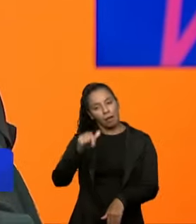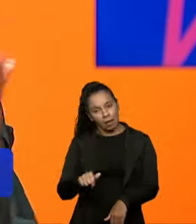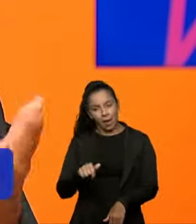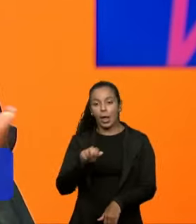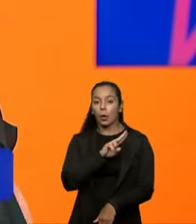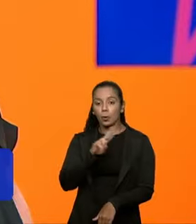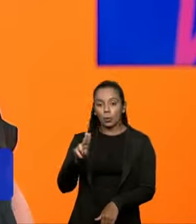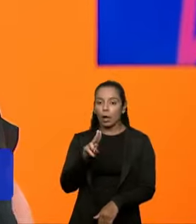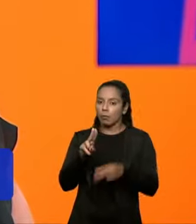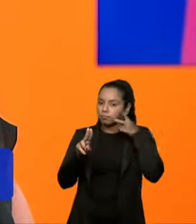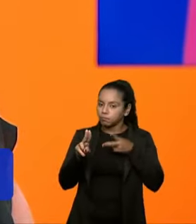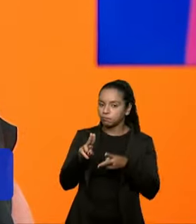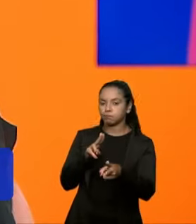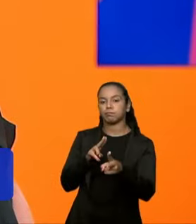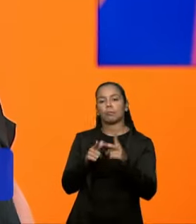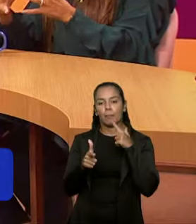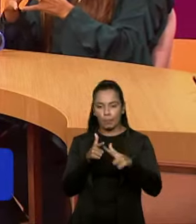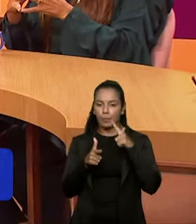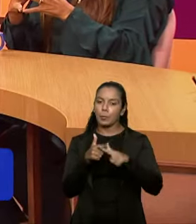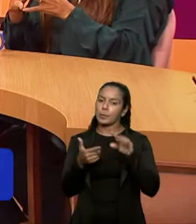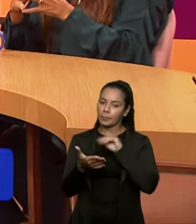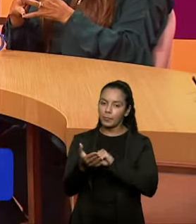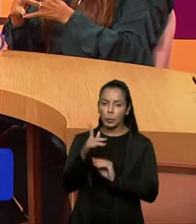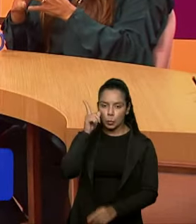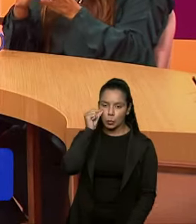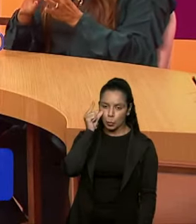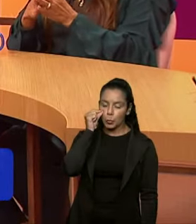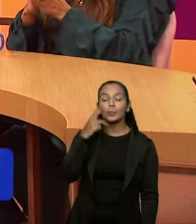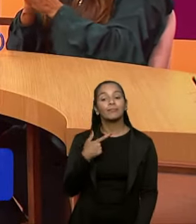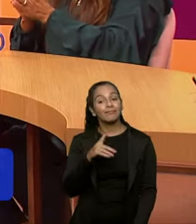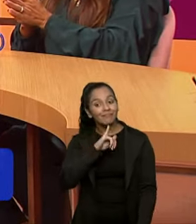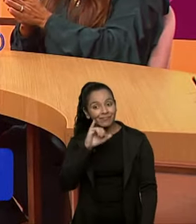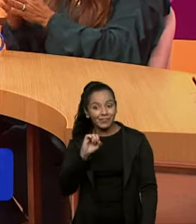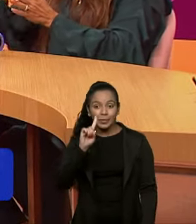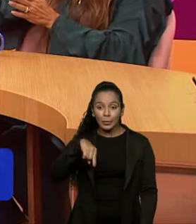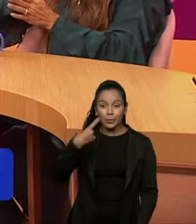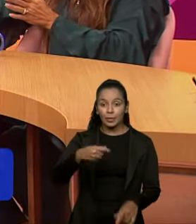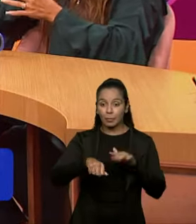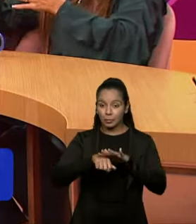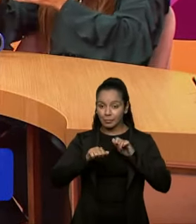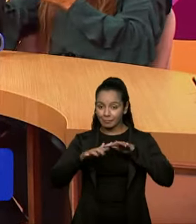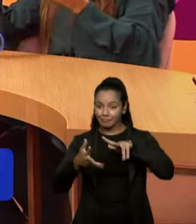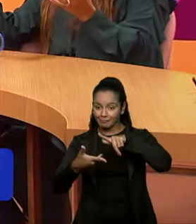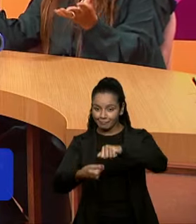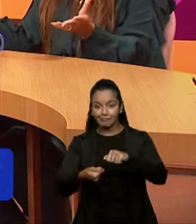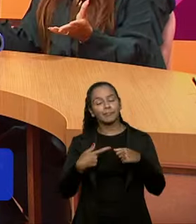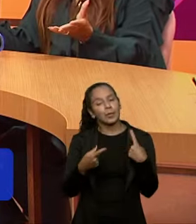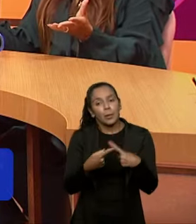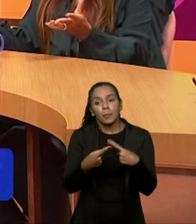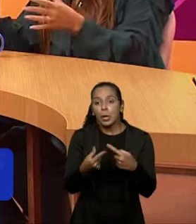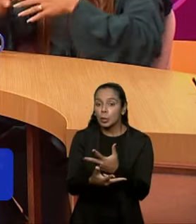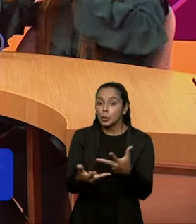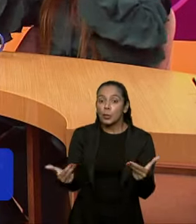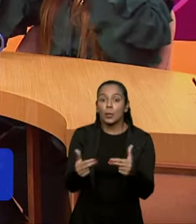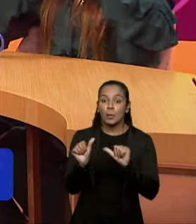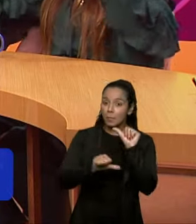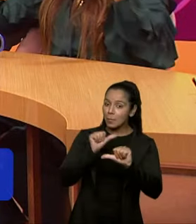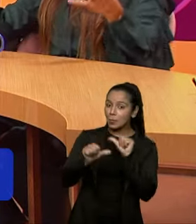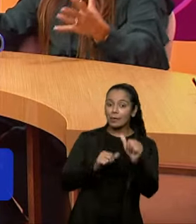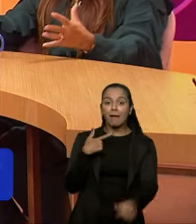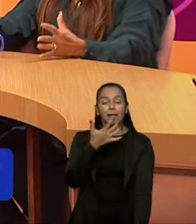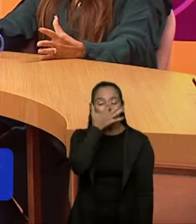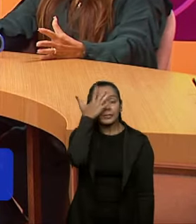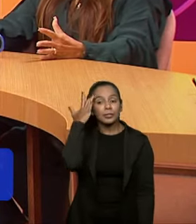a cronicidade desse problema. E isso depois da pandemia, exatamente porque as coisas mudaram, claro, né? As pessoas